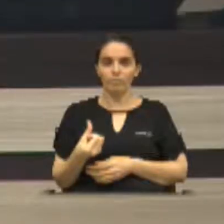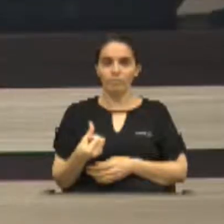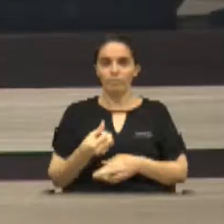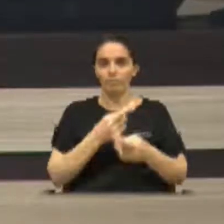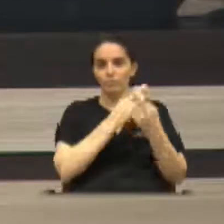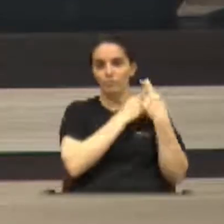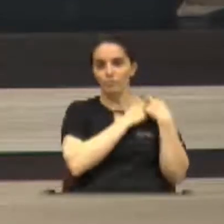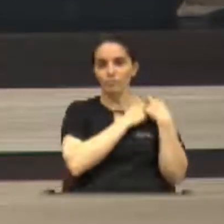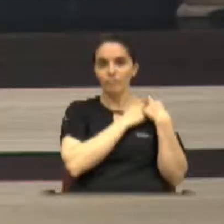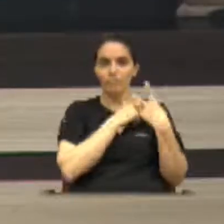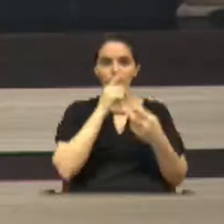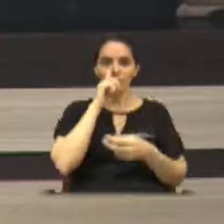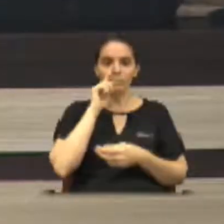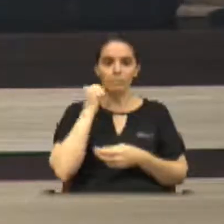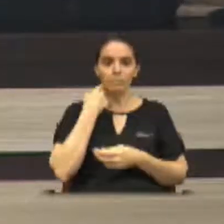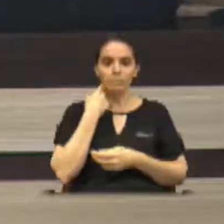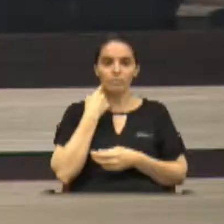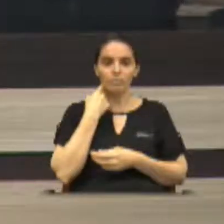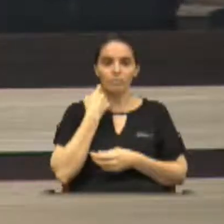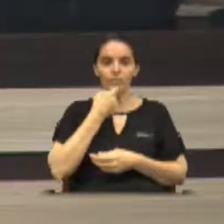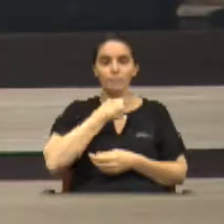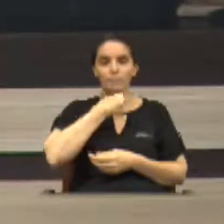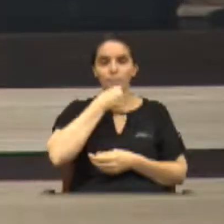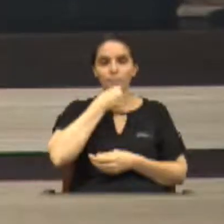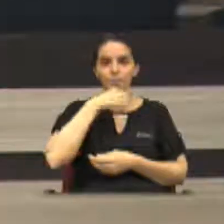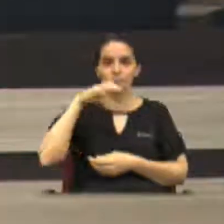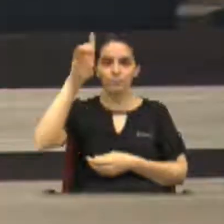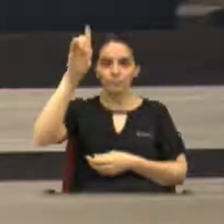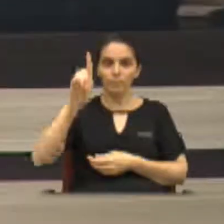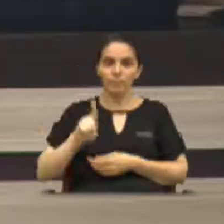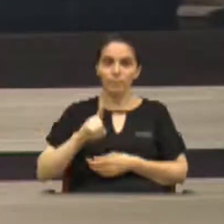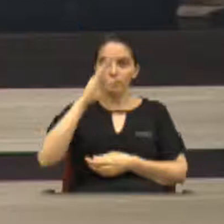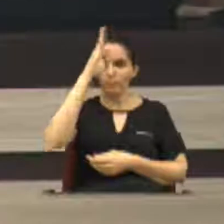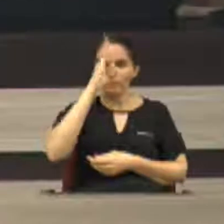222/2016, de autoria do novo vereador Nilton César dos Santos, que estabelece o